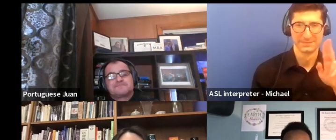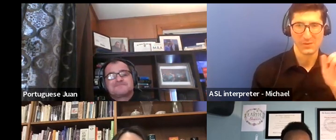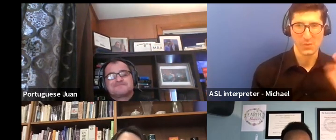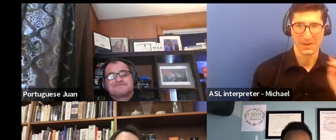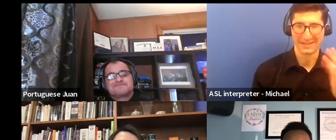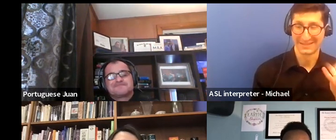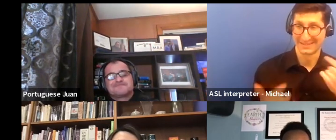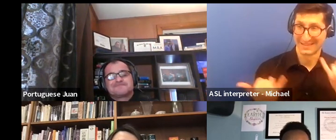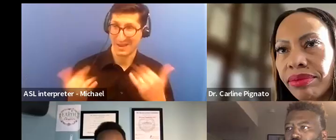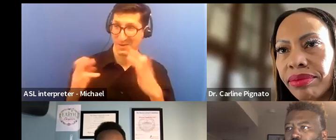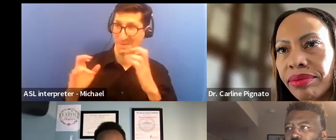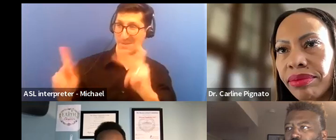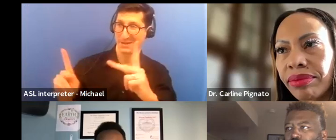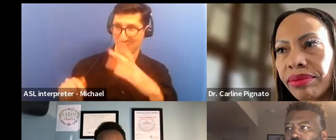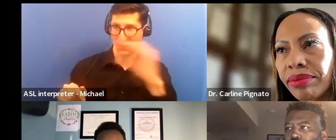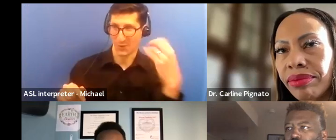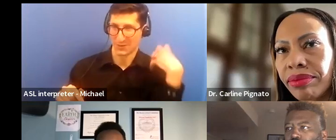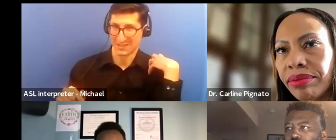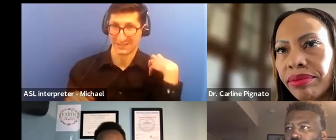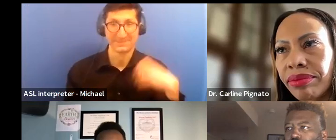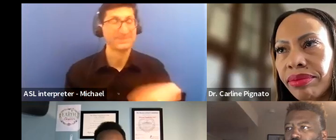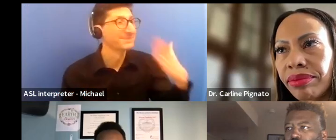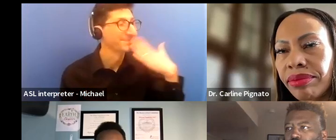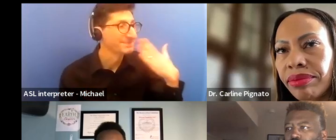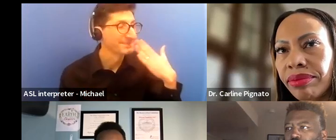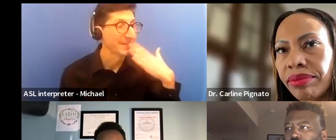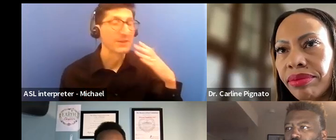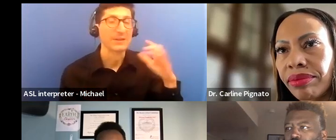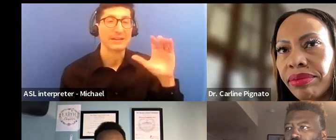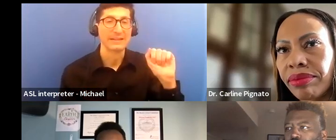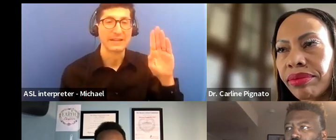you very much. And our Cabo Verdean interpreter, please.